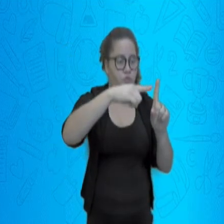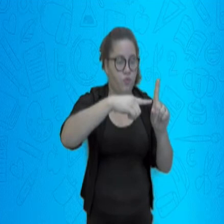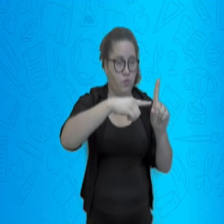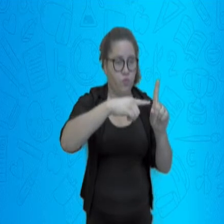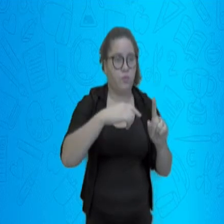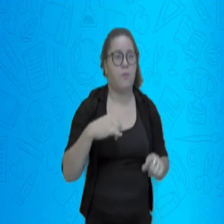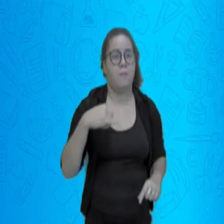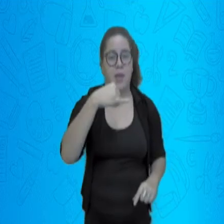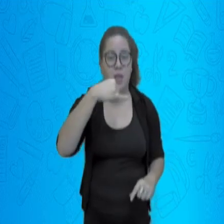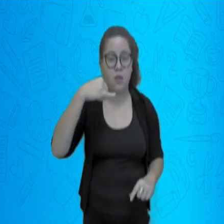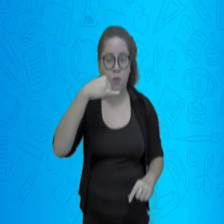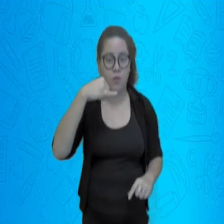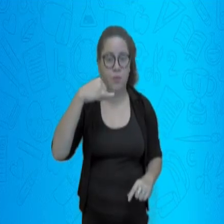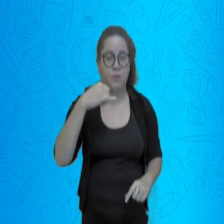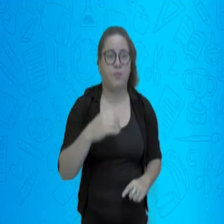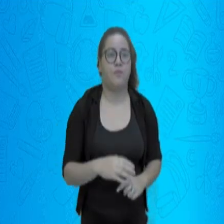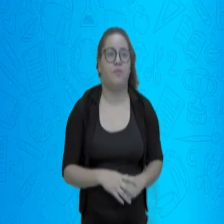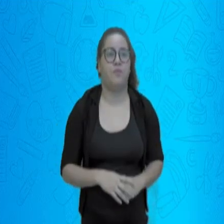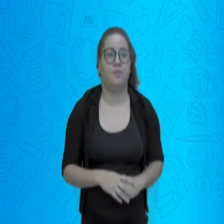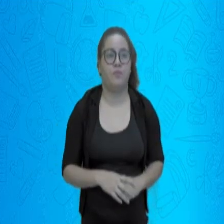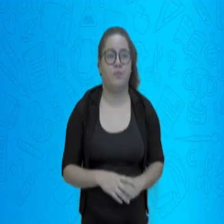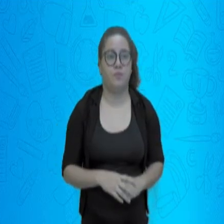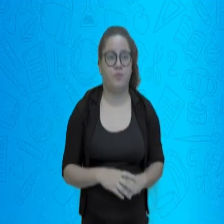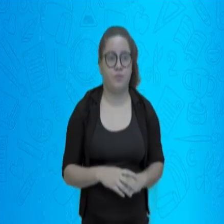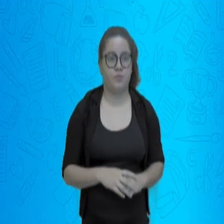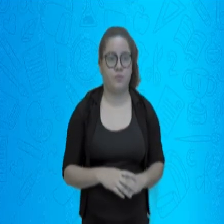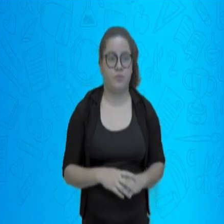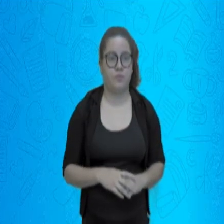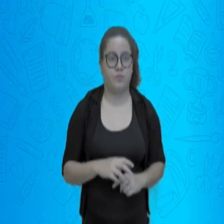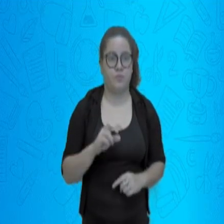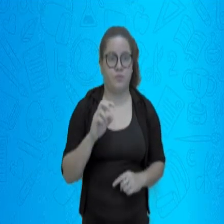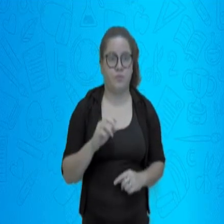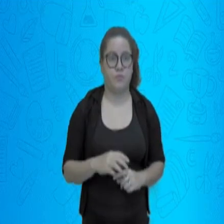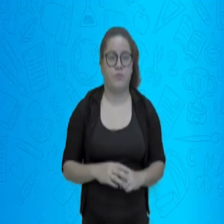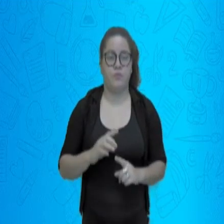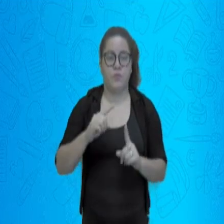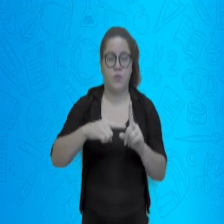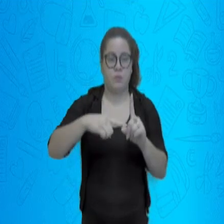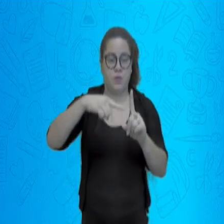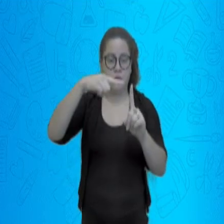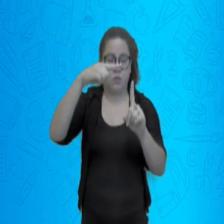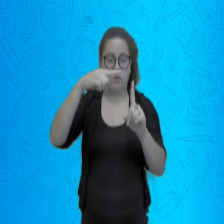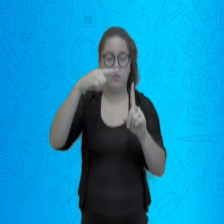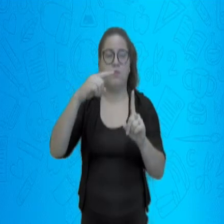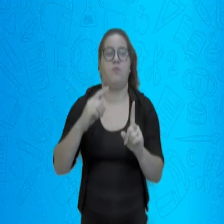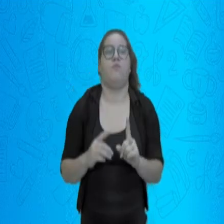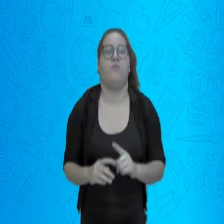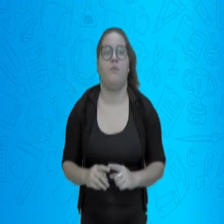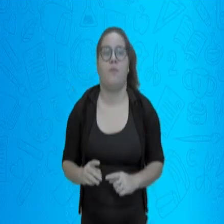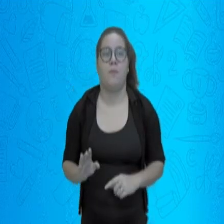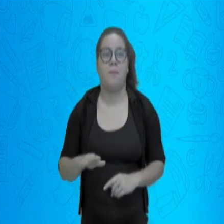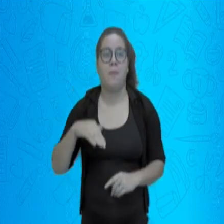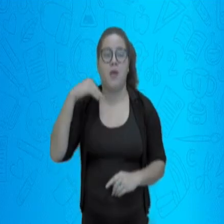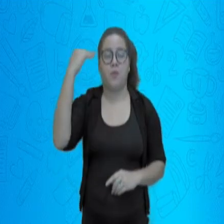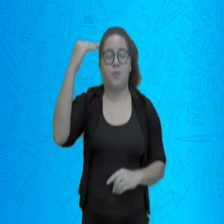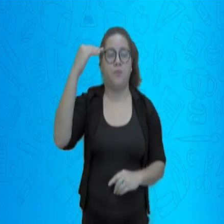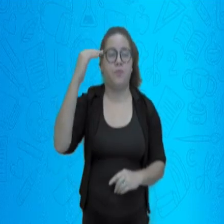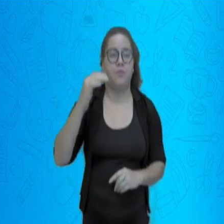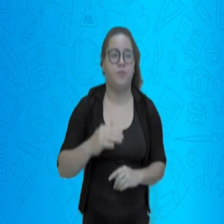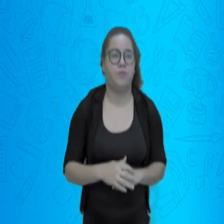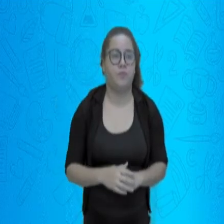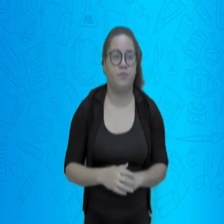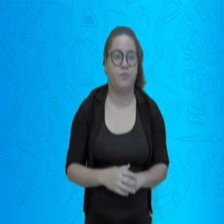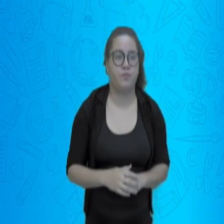quer dizer menor. E a temperatura máxima, a palavra máxima quer dizer maior, tá? Na